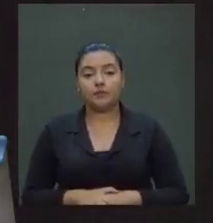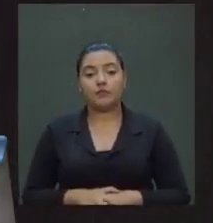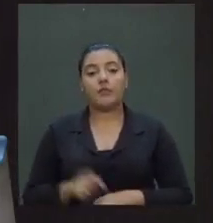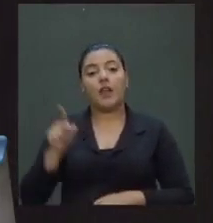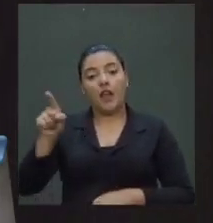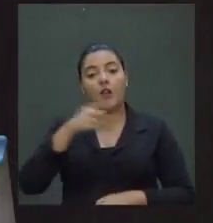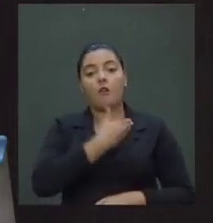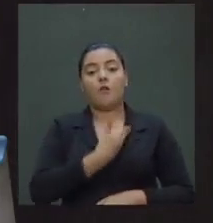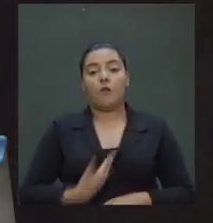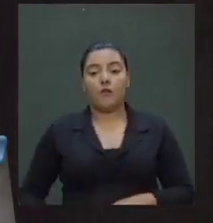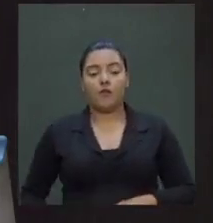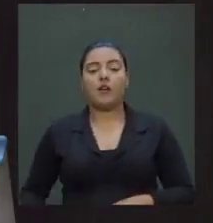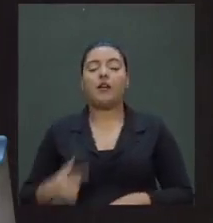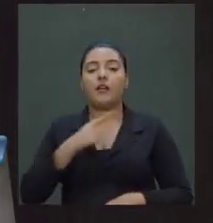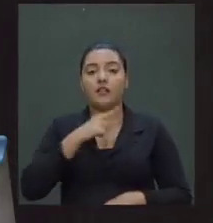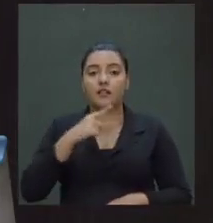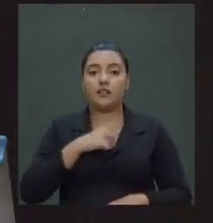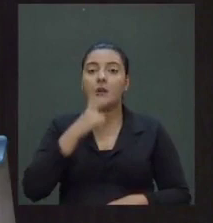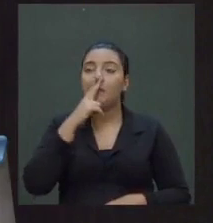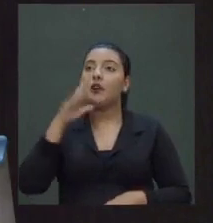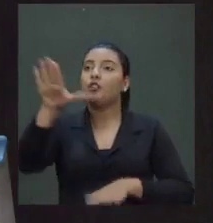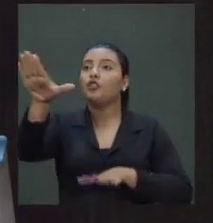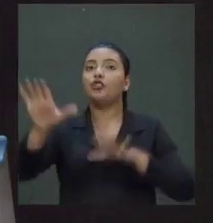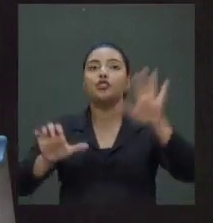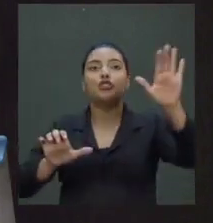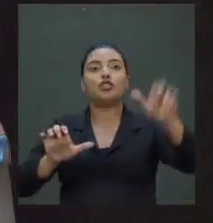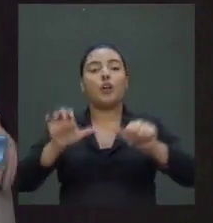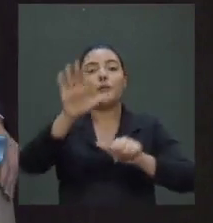É este governo que está atraindo